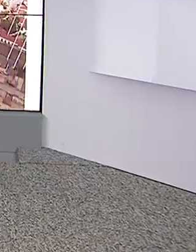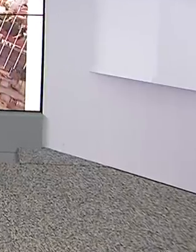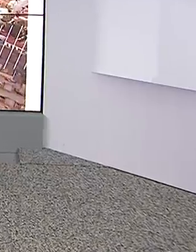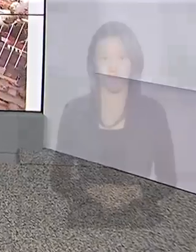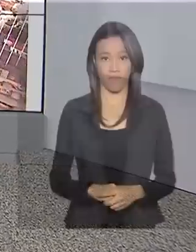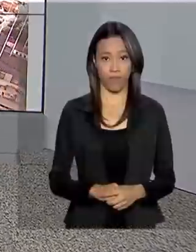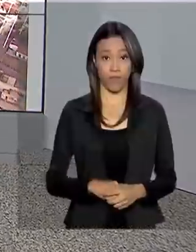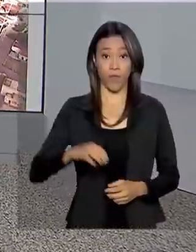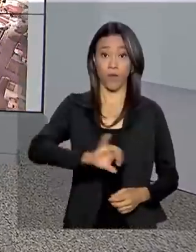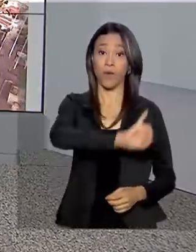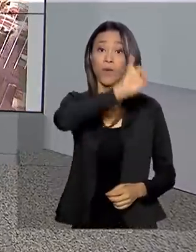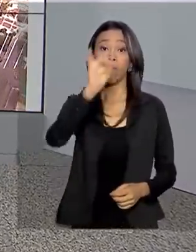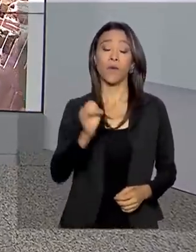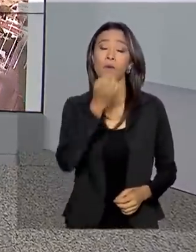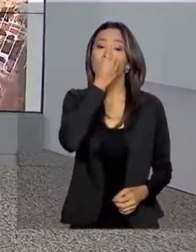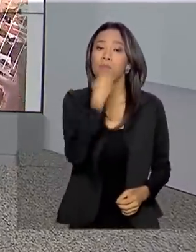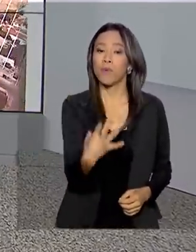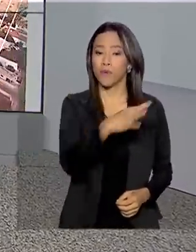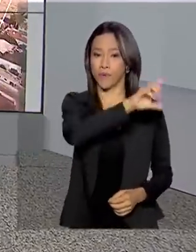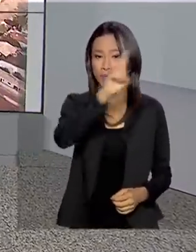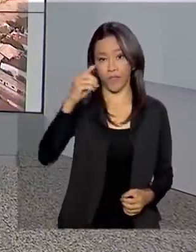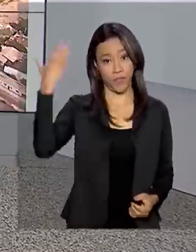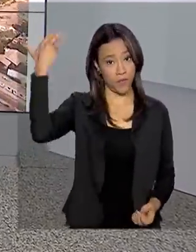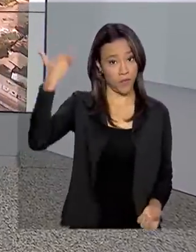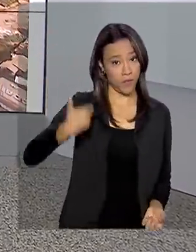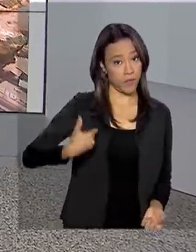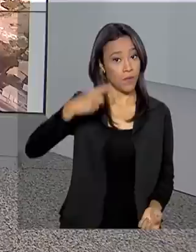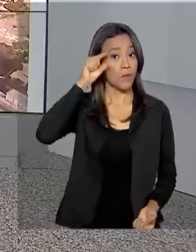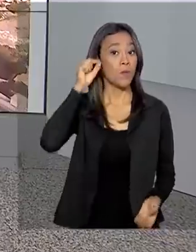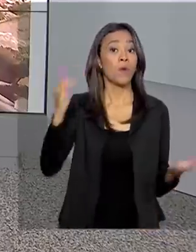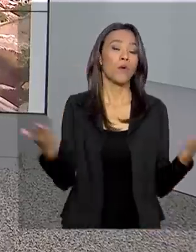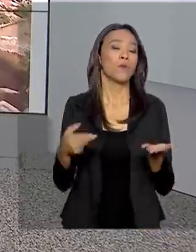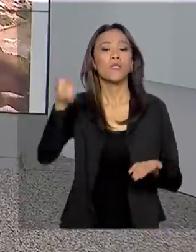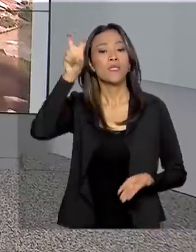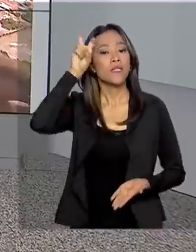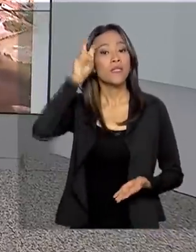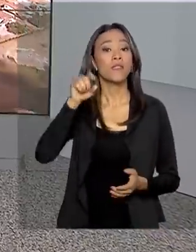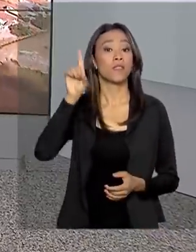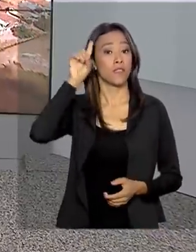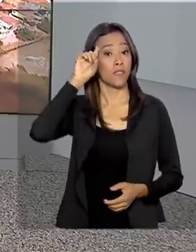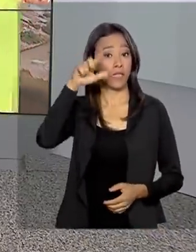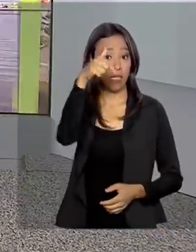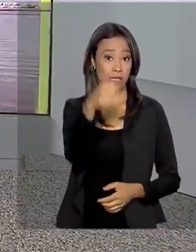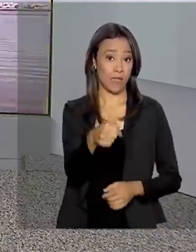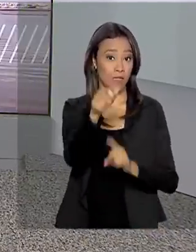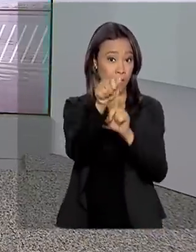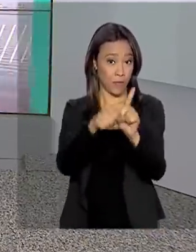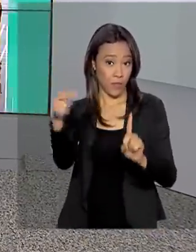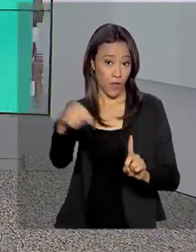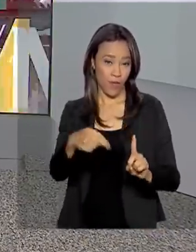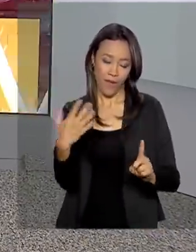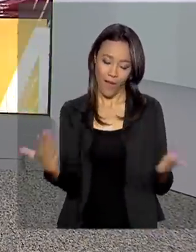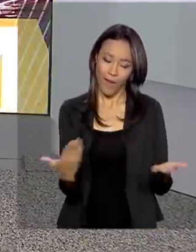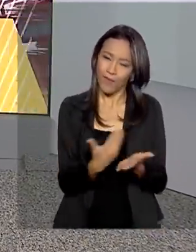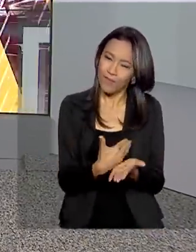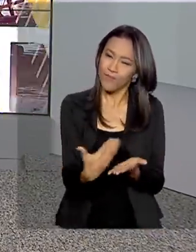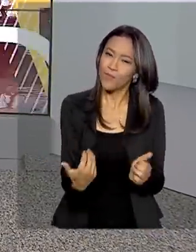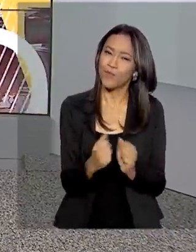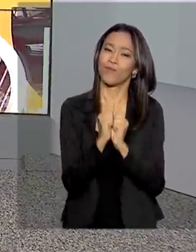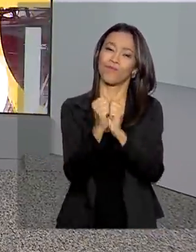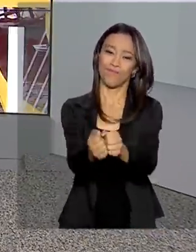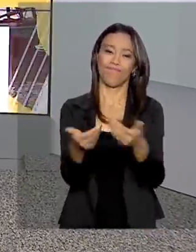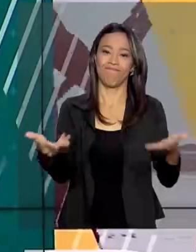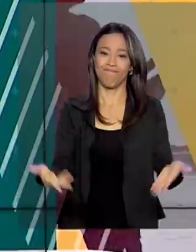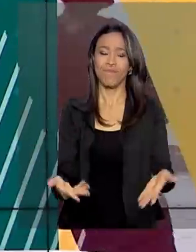olá bom dia pra você eu sou maracanã lupi hoje a quinta feira 7 de novembro a partir de agora estamos juntos no brasil em